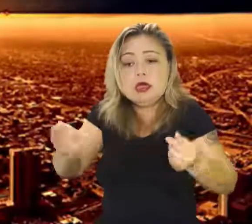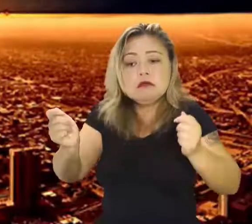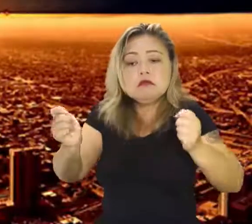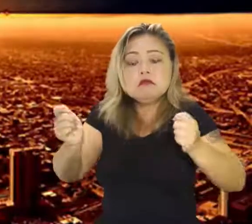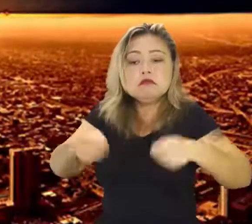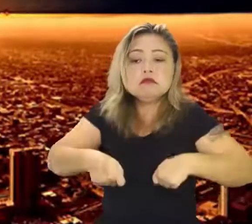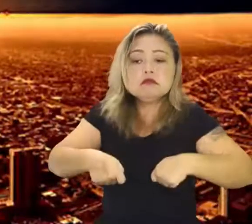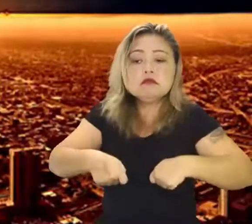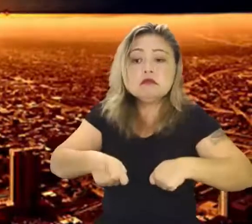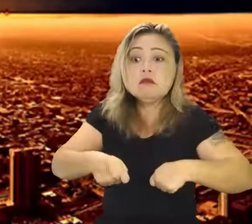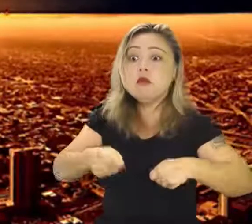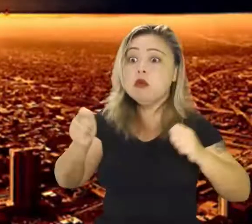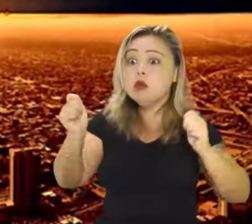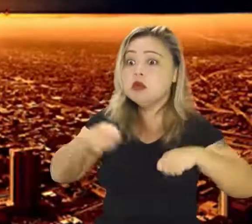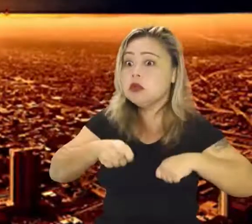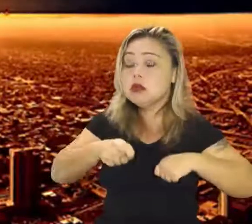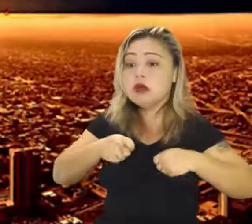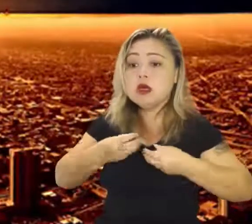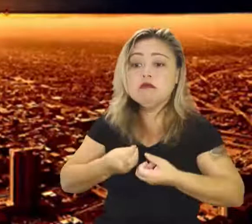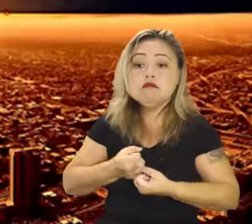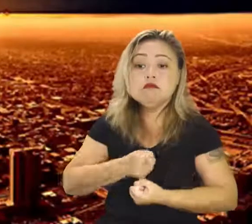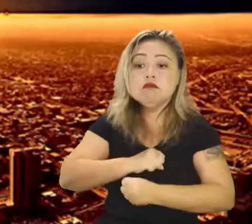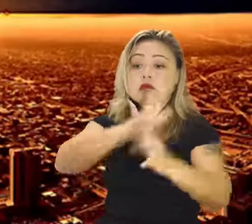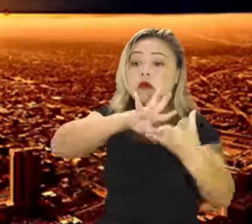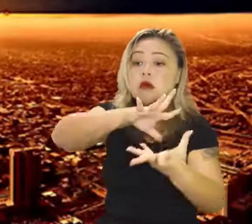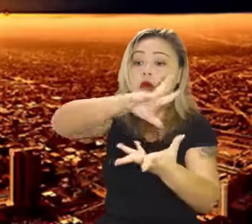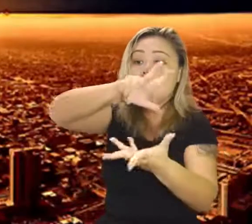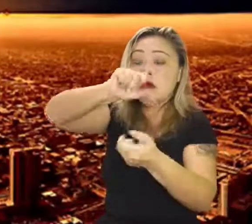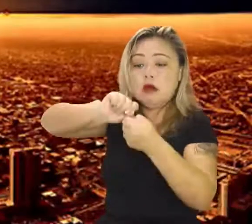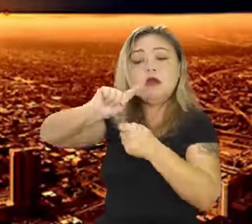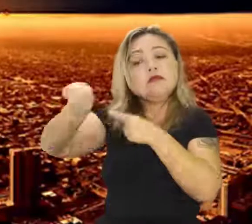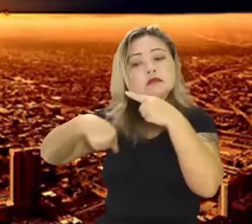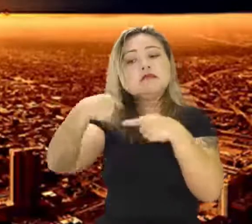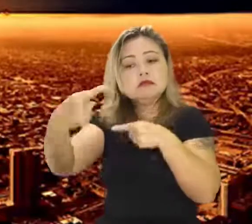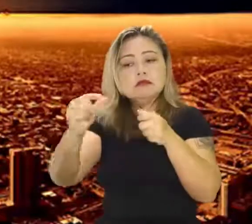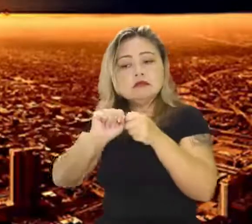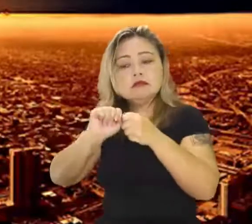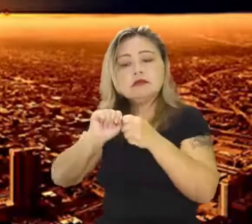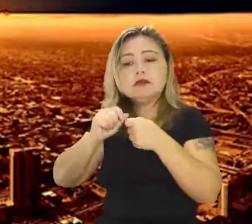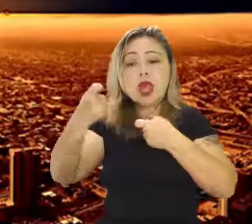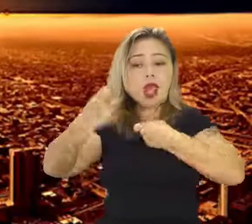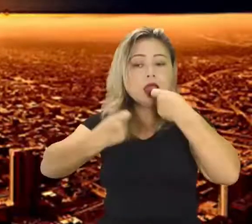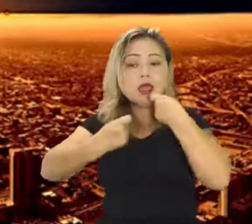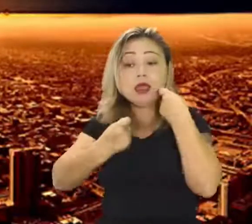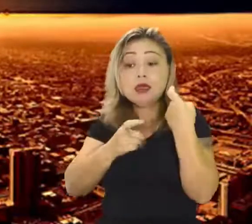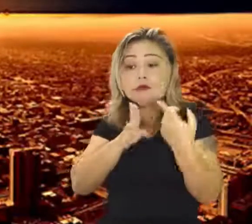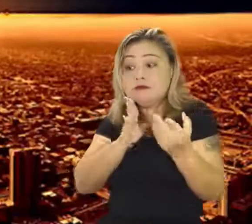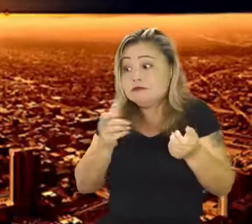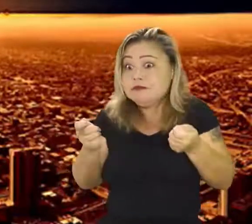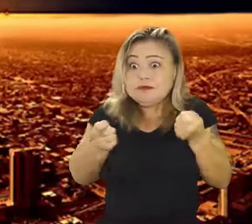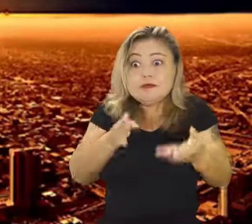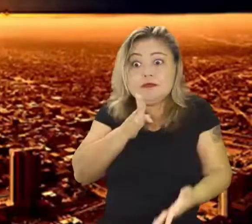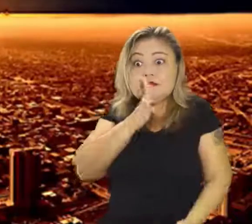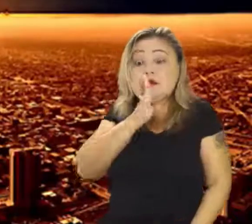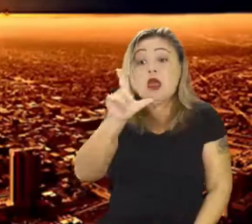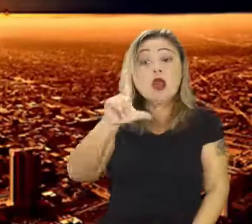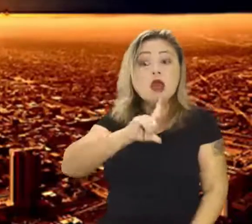Poderia acabar com o mundo até. Que nós vamos ver na Guerra Fria. Na Guerra Fria nós ficamos com esse